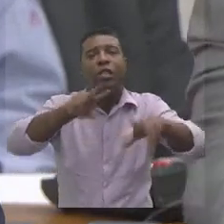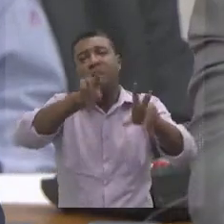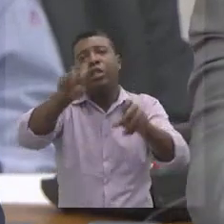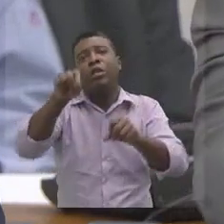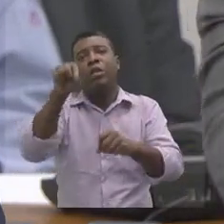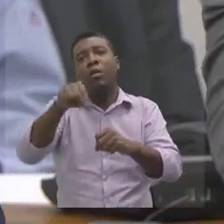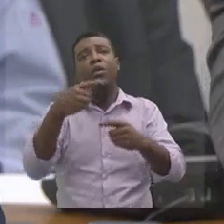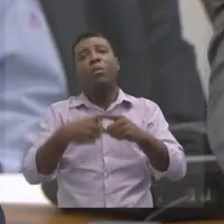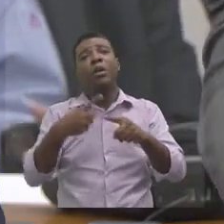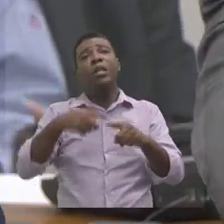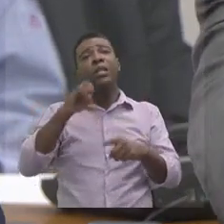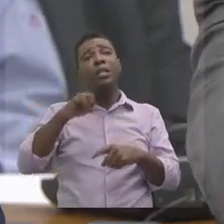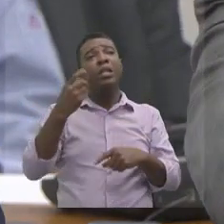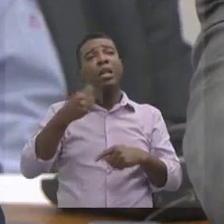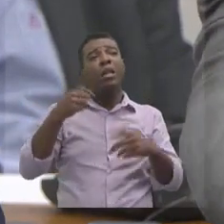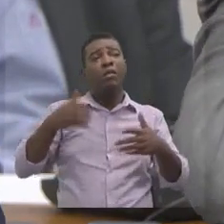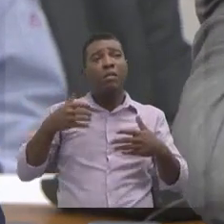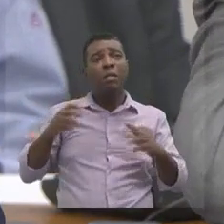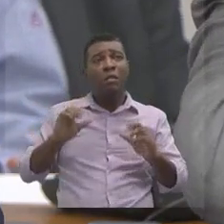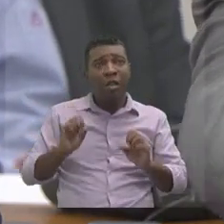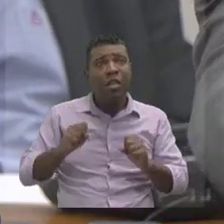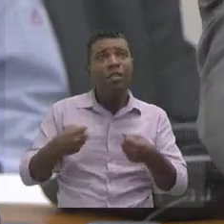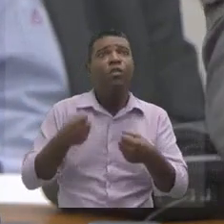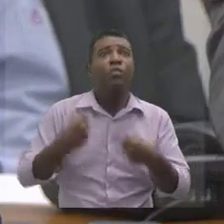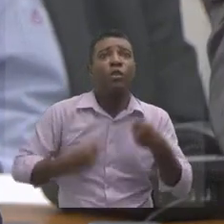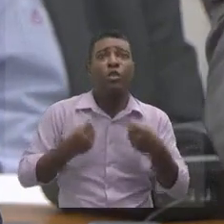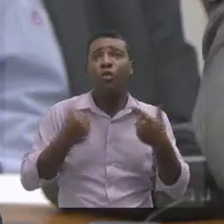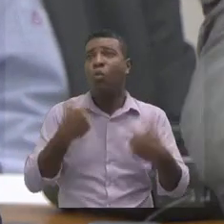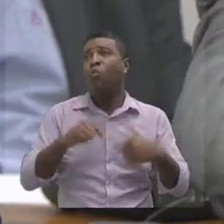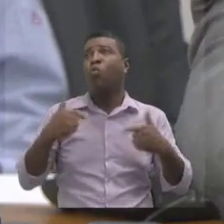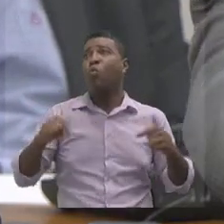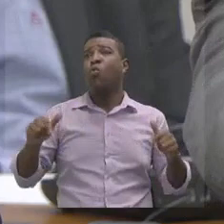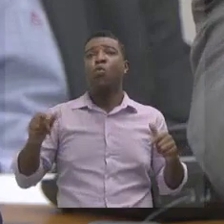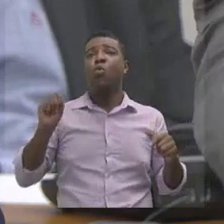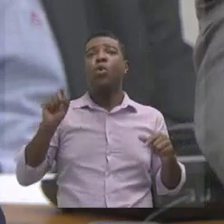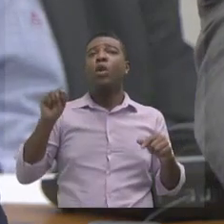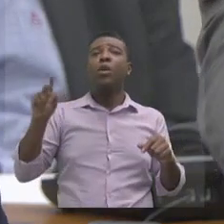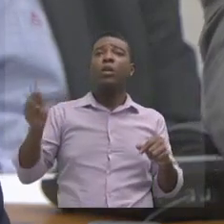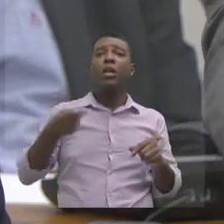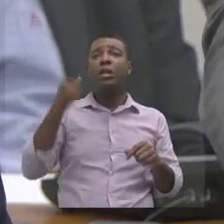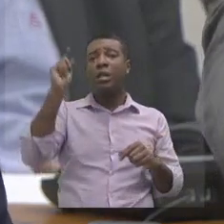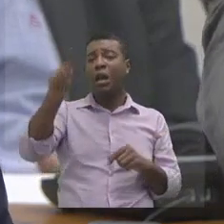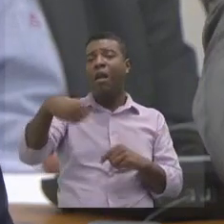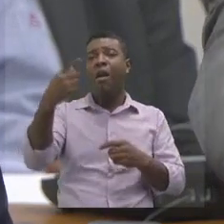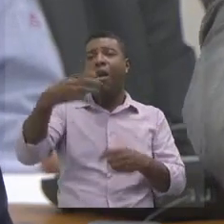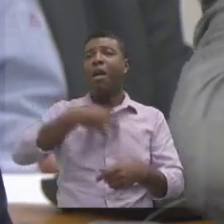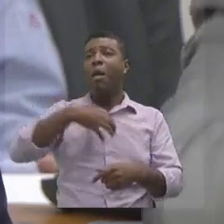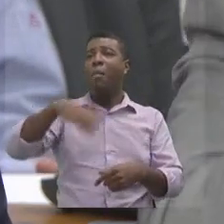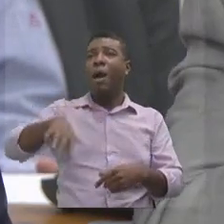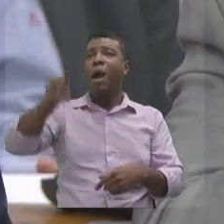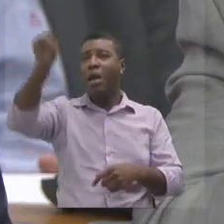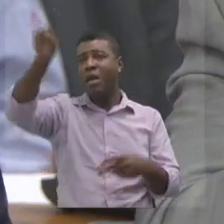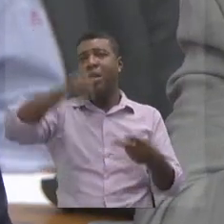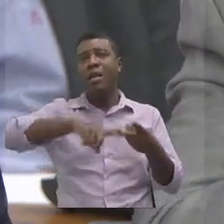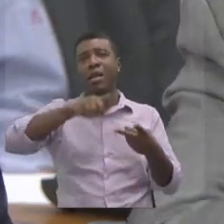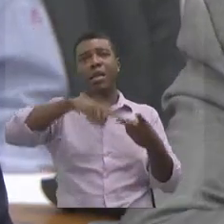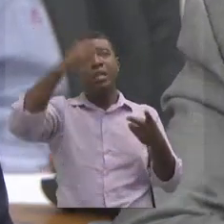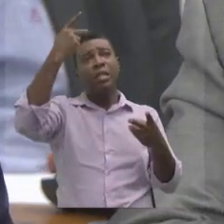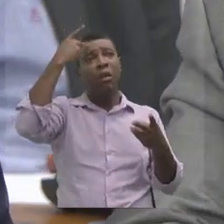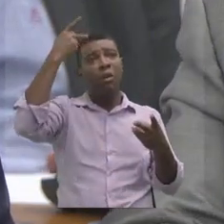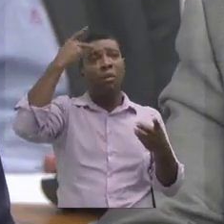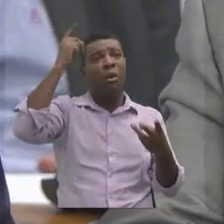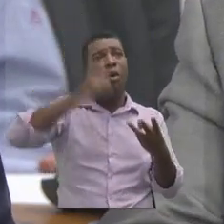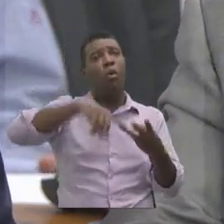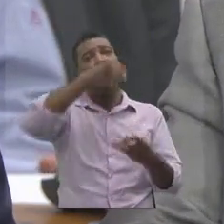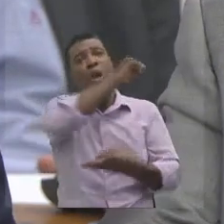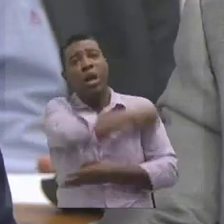haver um empenho político nesse sentido lá em Brasília novamente são as malhas ferroviárias da Bahia São Paulo e rio que serão beneficiadas com esse recurso então nós queremos